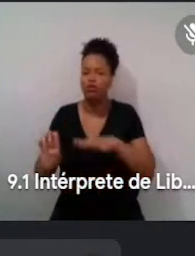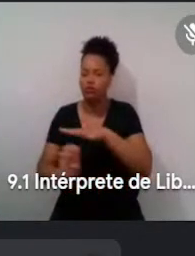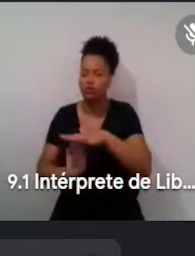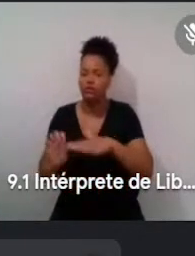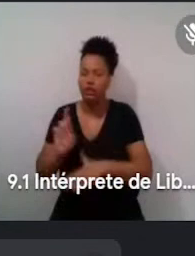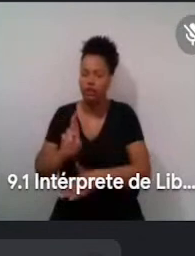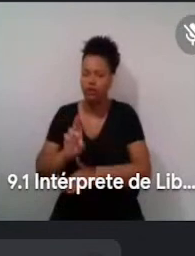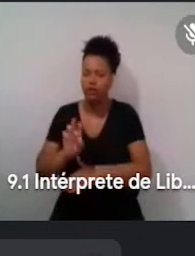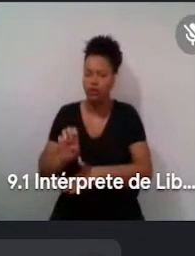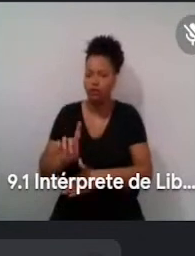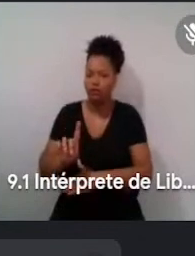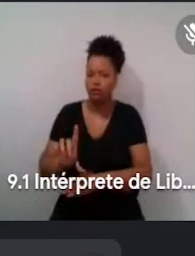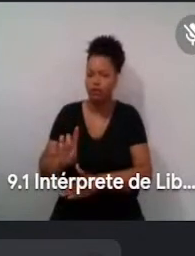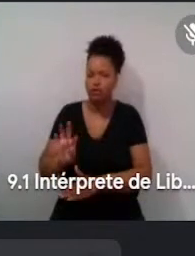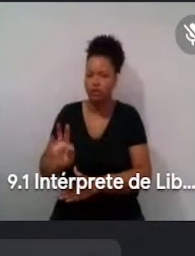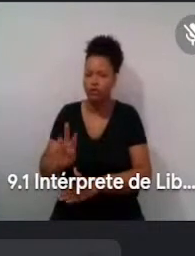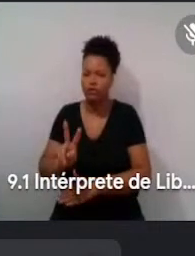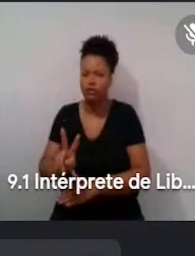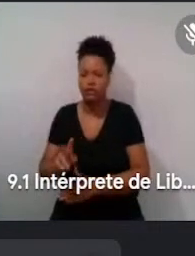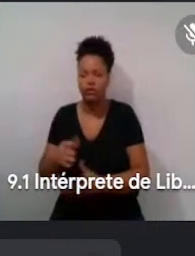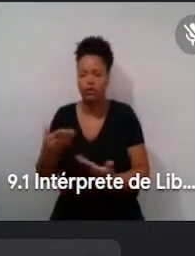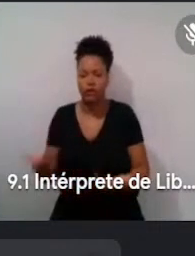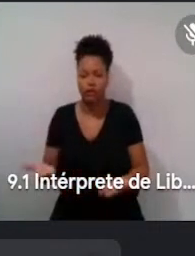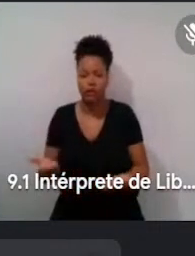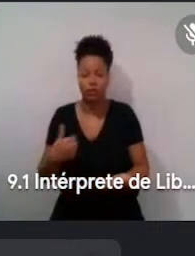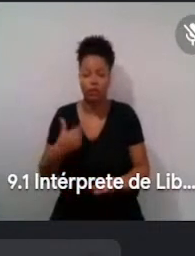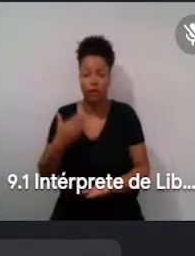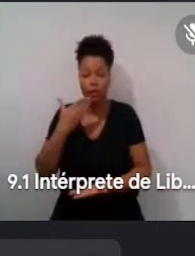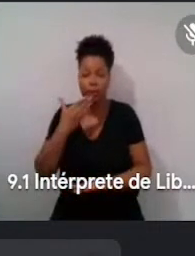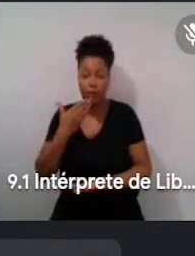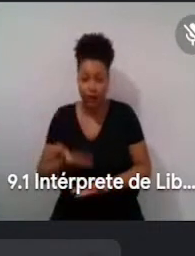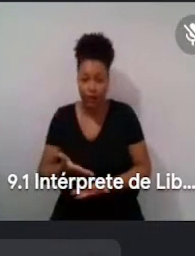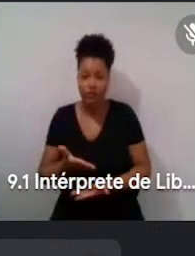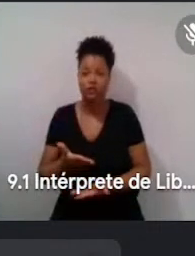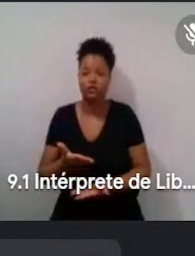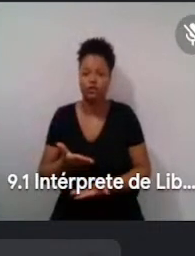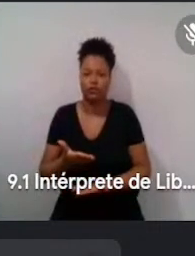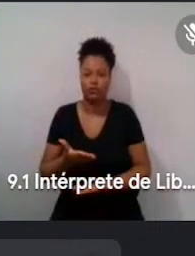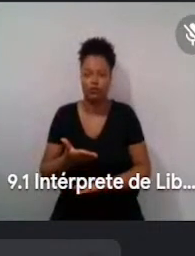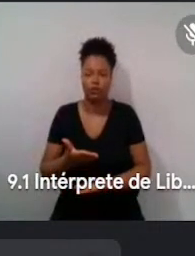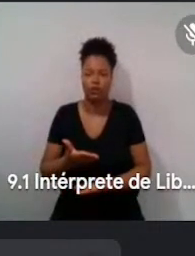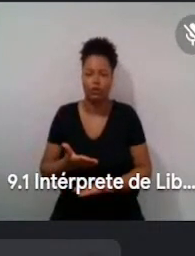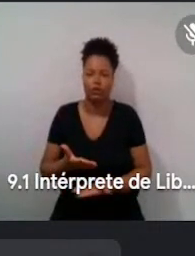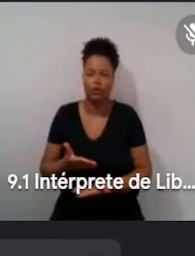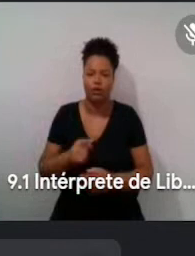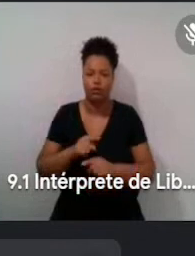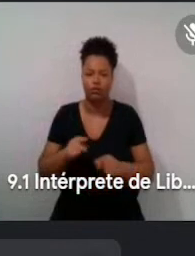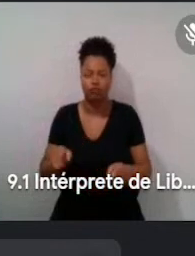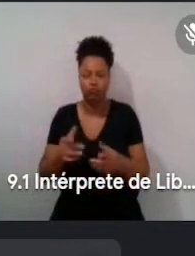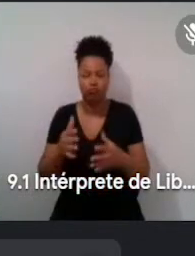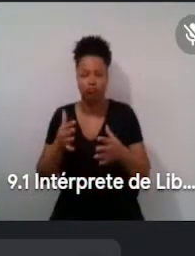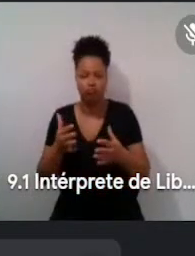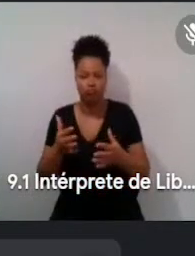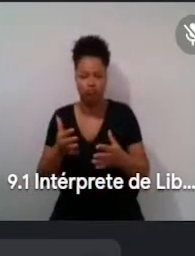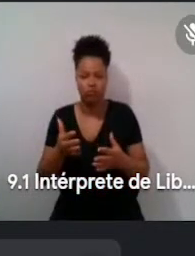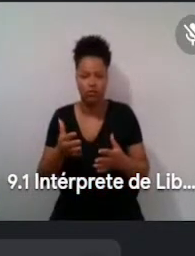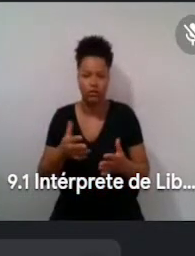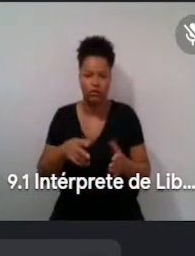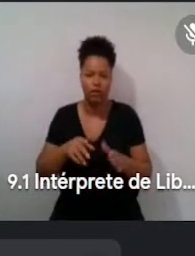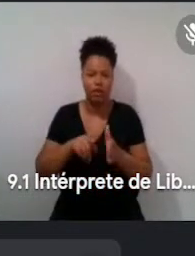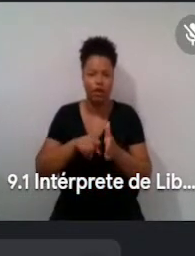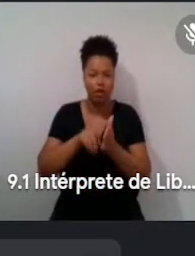súplica recursal na medida em que efetivamente não cabe ao candidato e nem à agremiação,